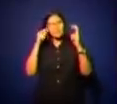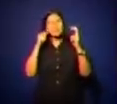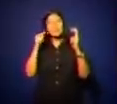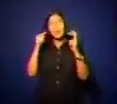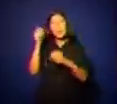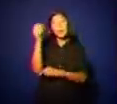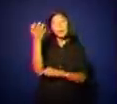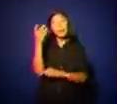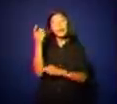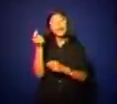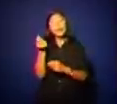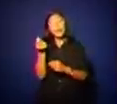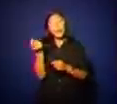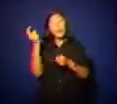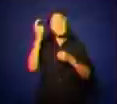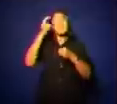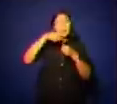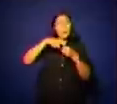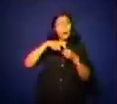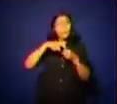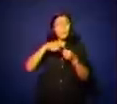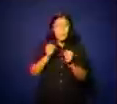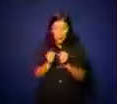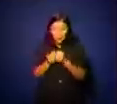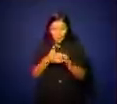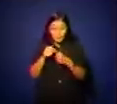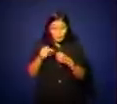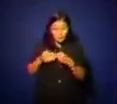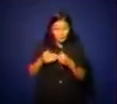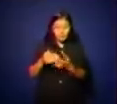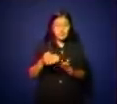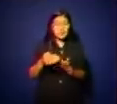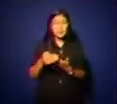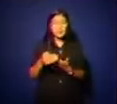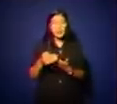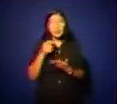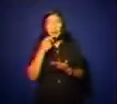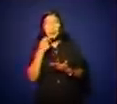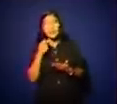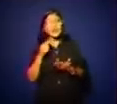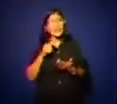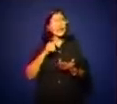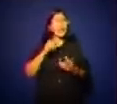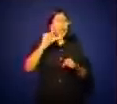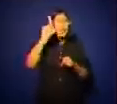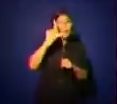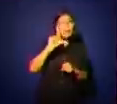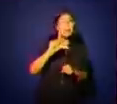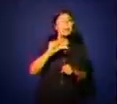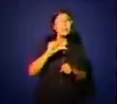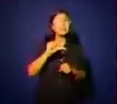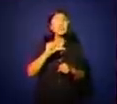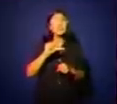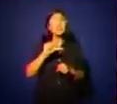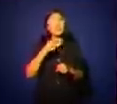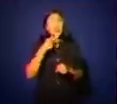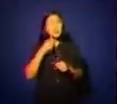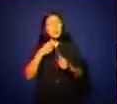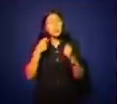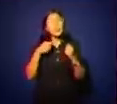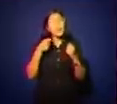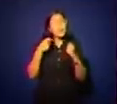vai voltar ou não quando começou a pandemia você em qualquer apresentação de pandemia qualquer líder em qualquer lugar do mundo e ele falava assim a recuperação